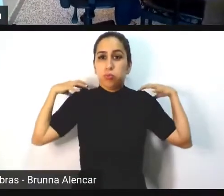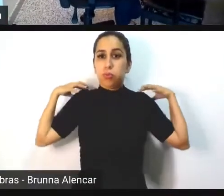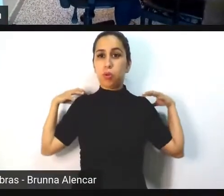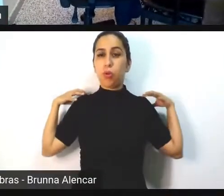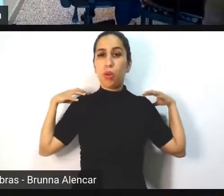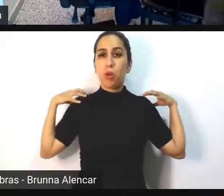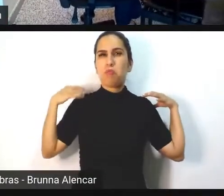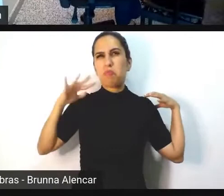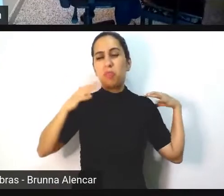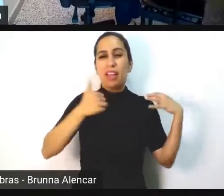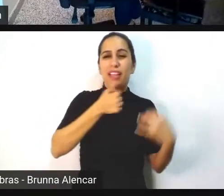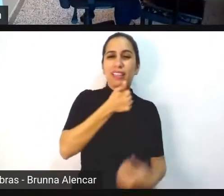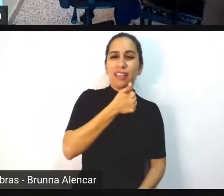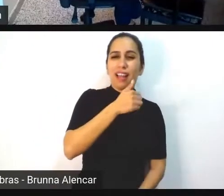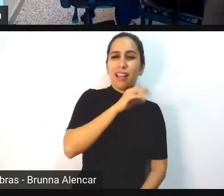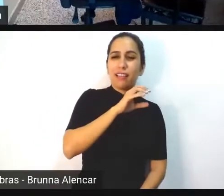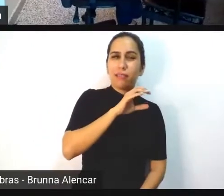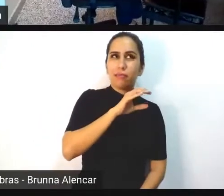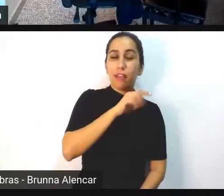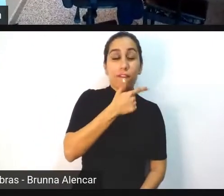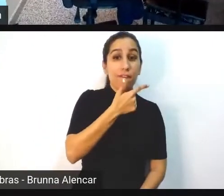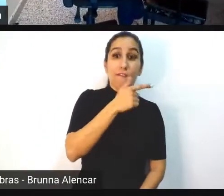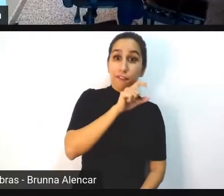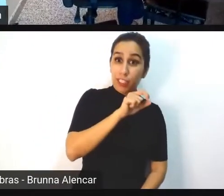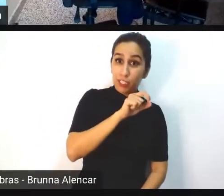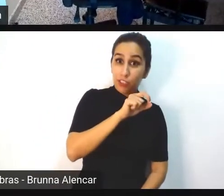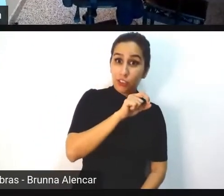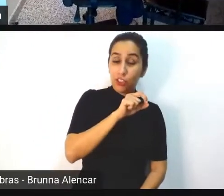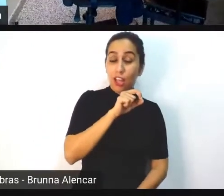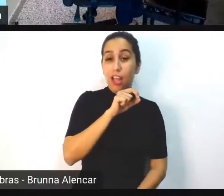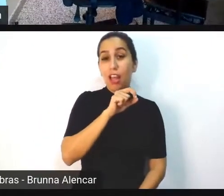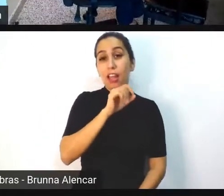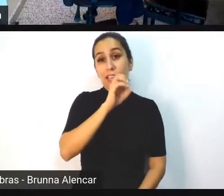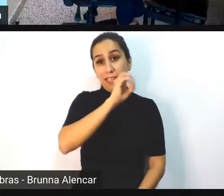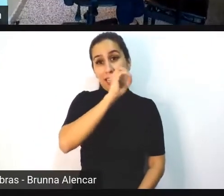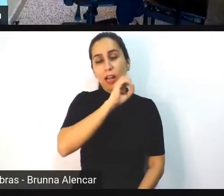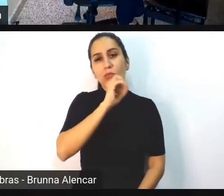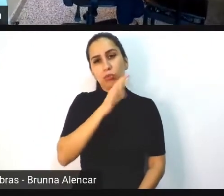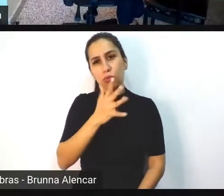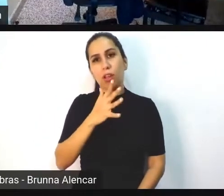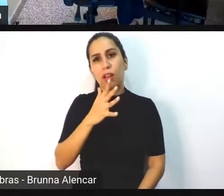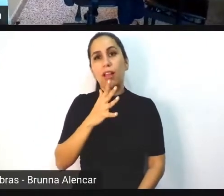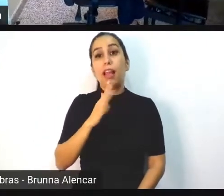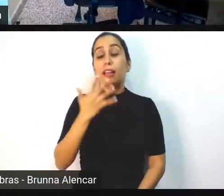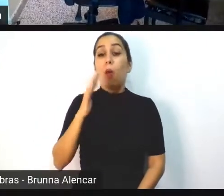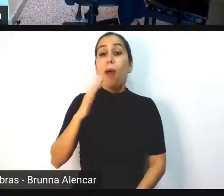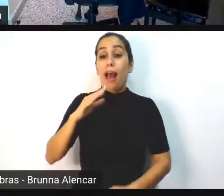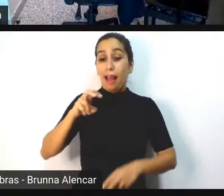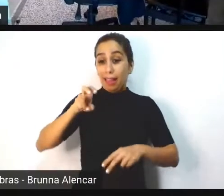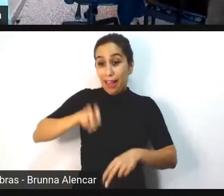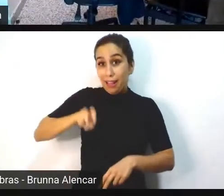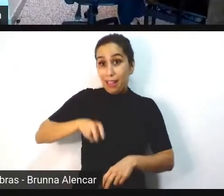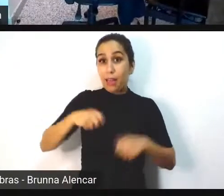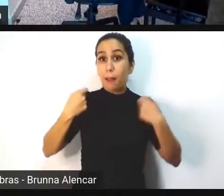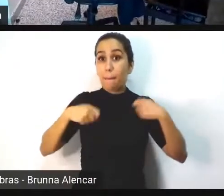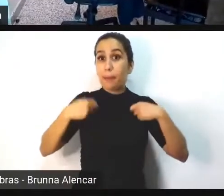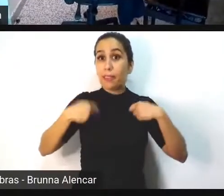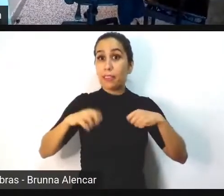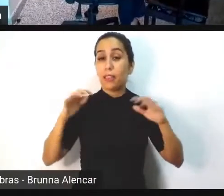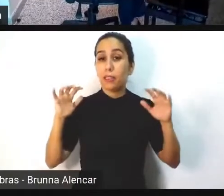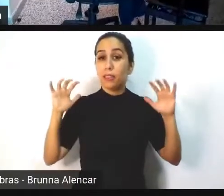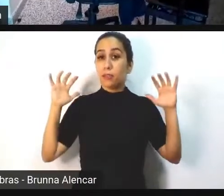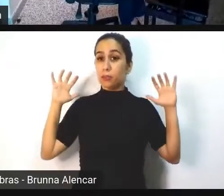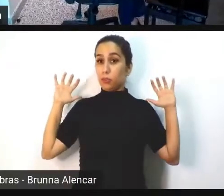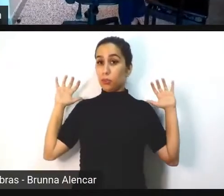de 20 graus, pelo menos a cadeira, no mínimo, ela tem que inclinar para trás